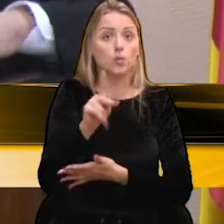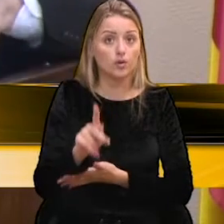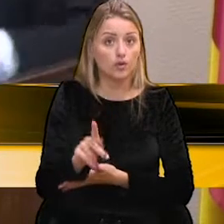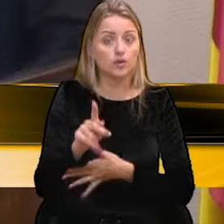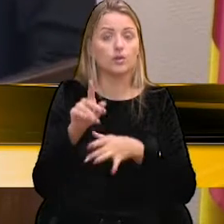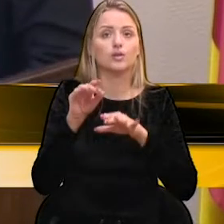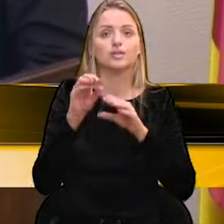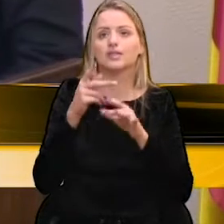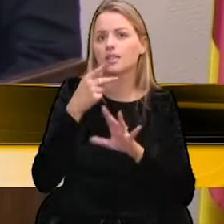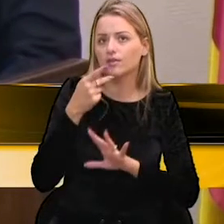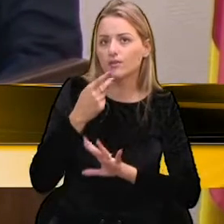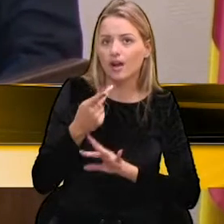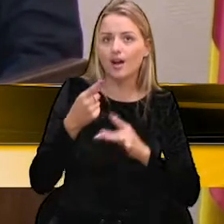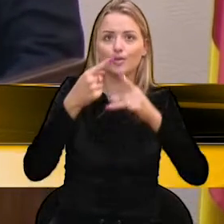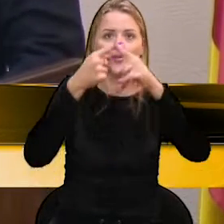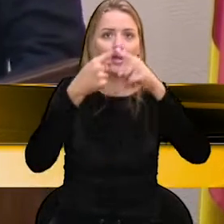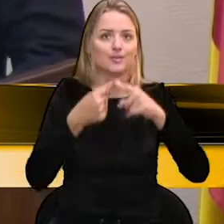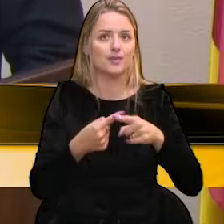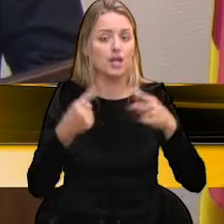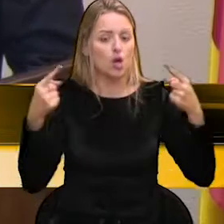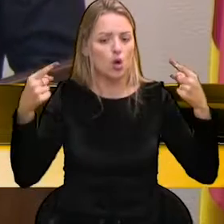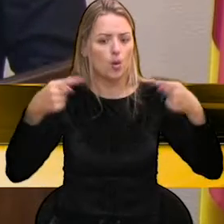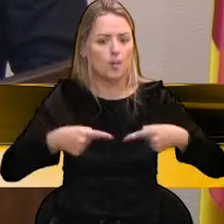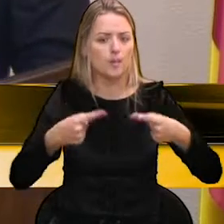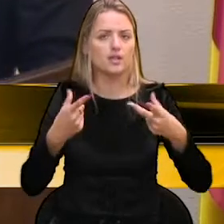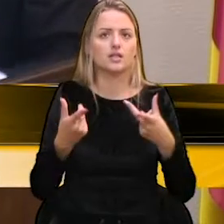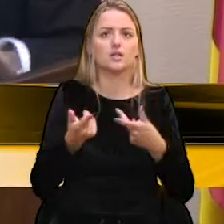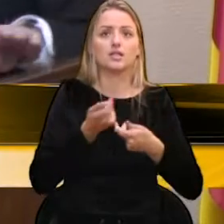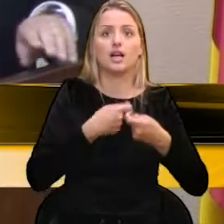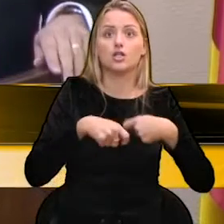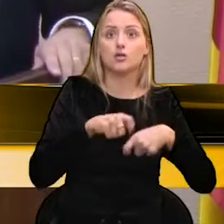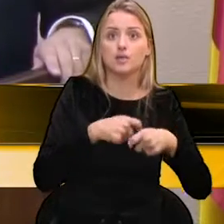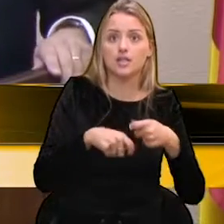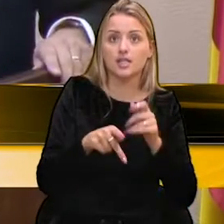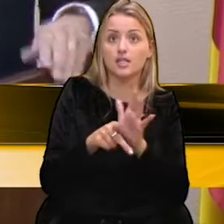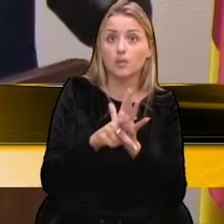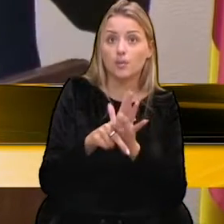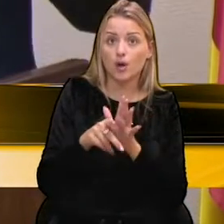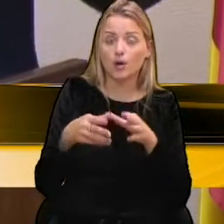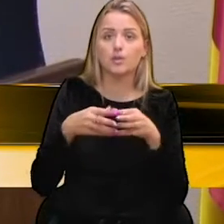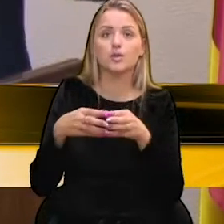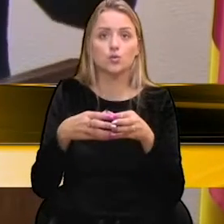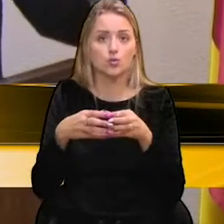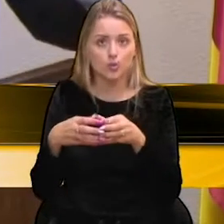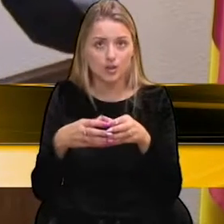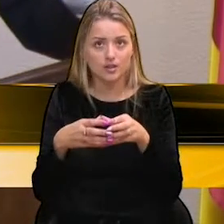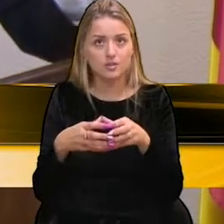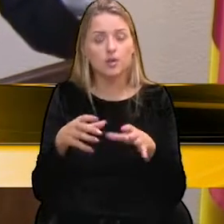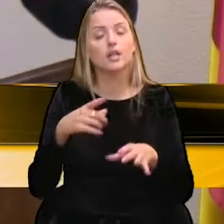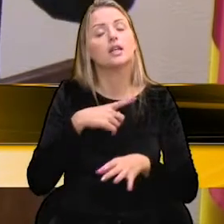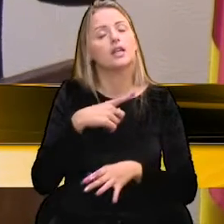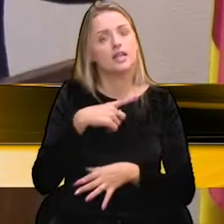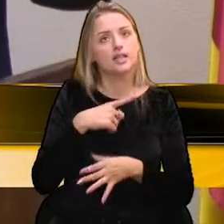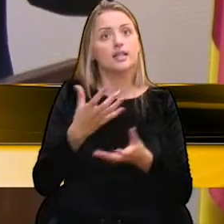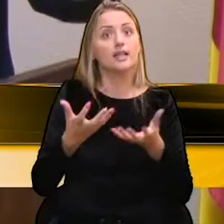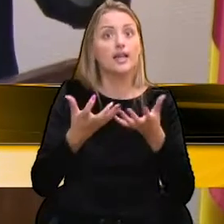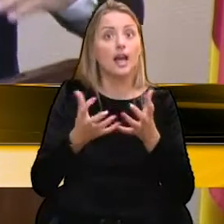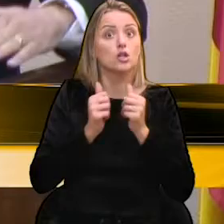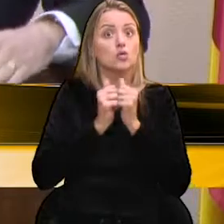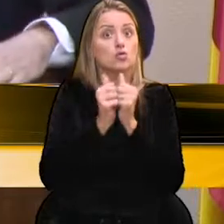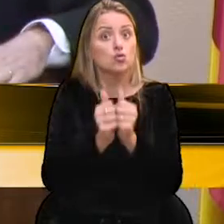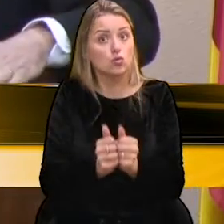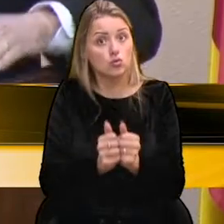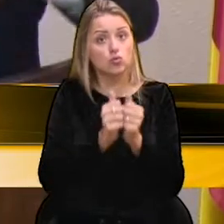muito da questão da competitividade, da gestão para o turismo, e que estão dispostos, sim, junto com o Poder